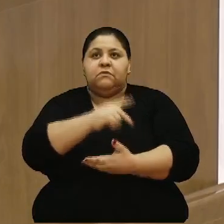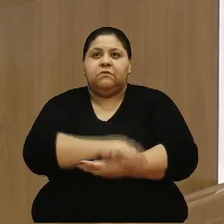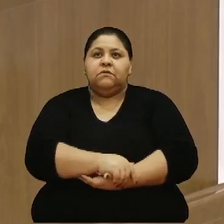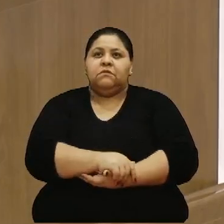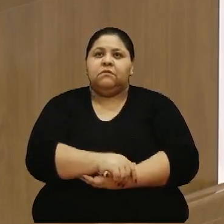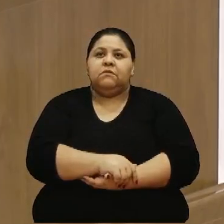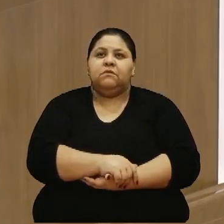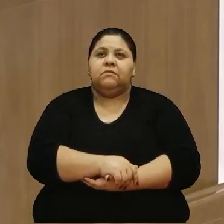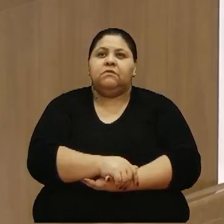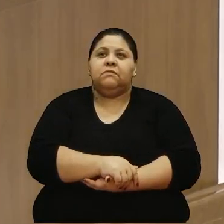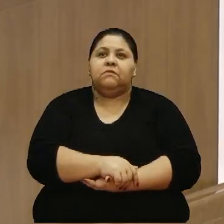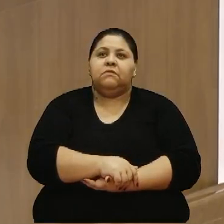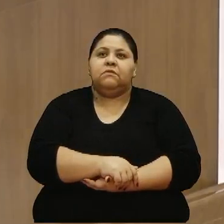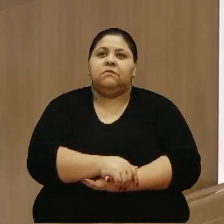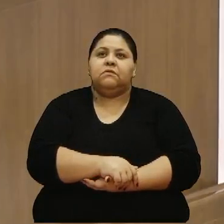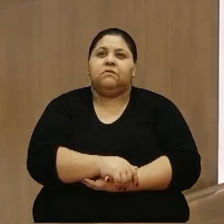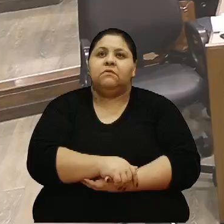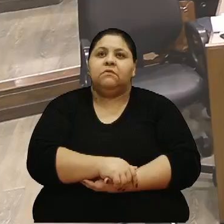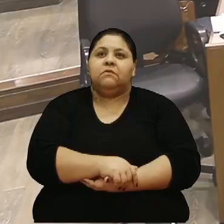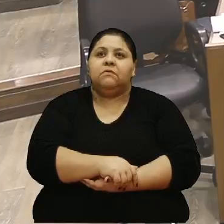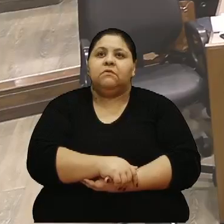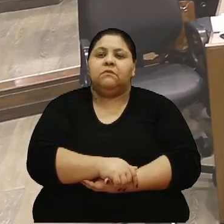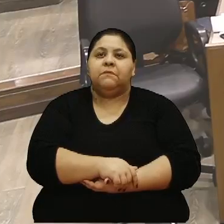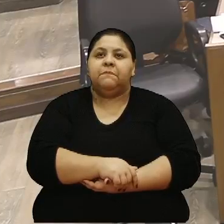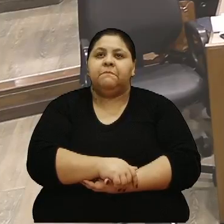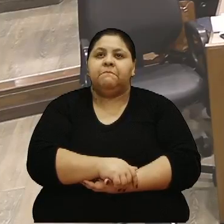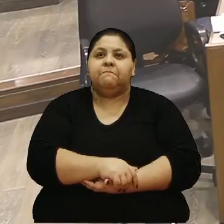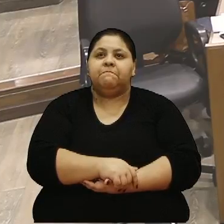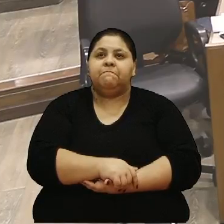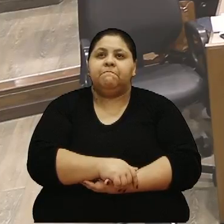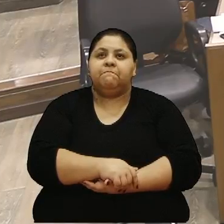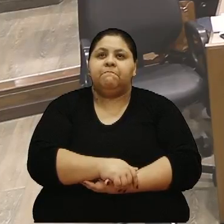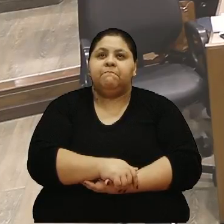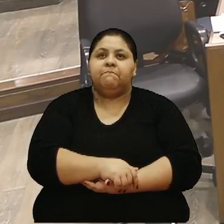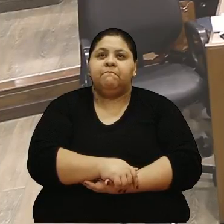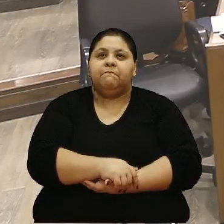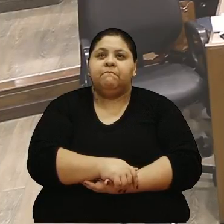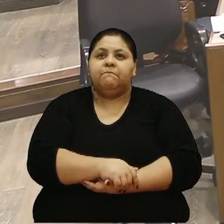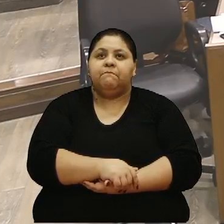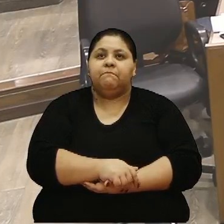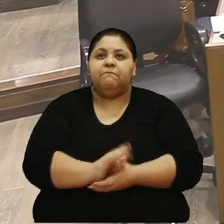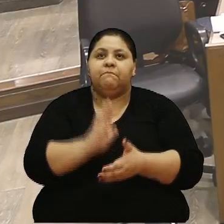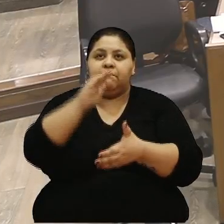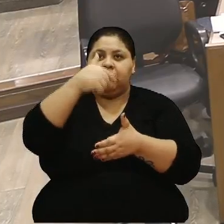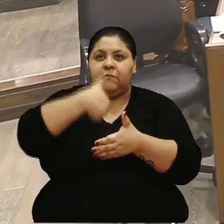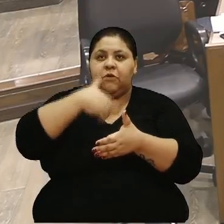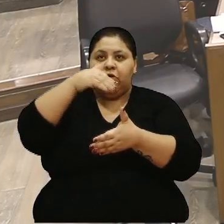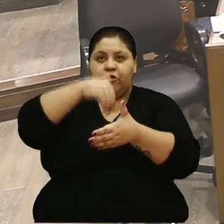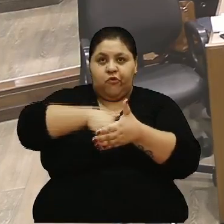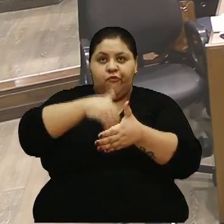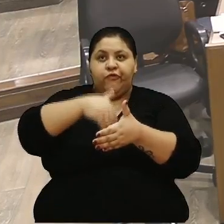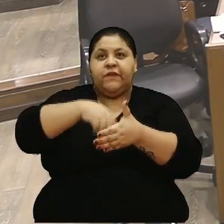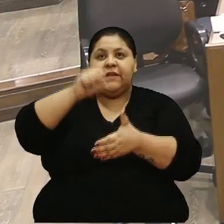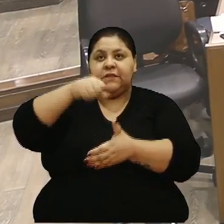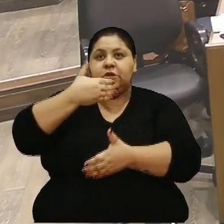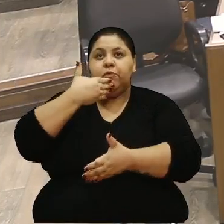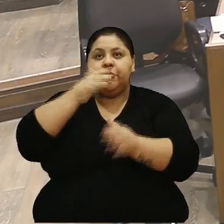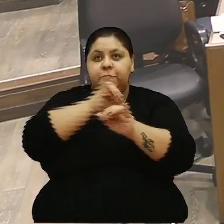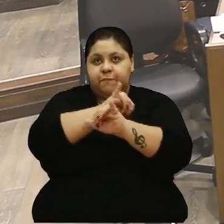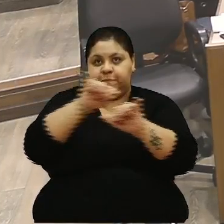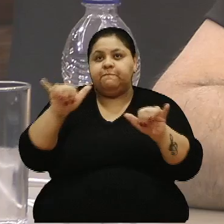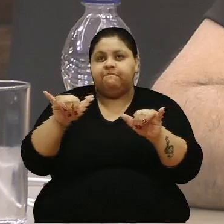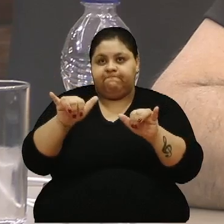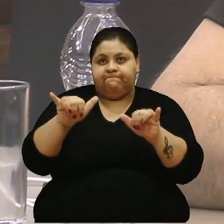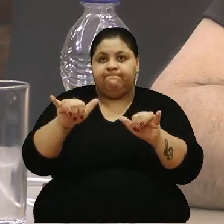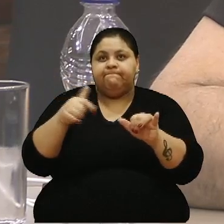vereadora. Pode? Bom, vereadora Andressa, eu votarei sim ao pedido de informações, né?